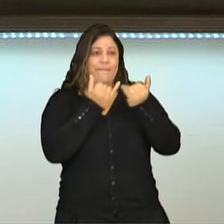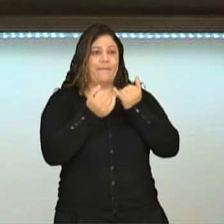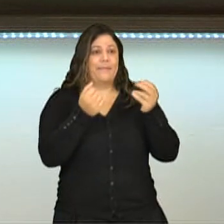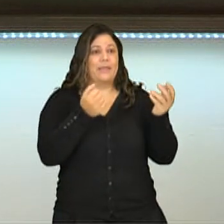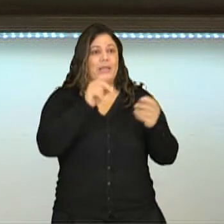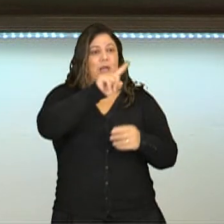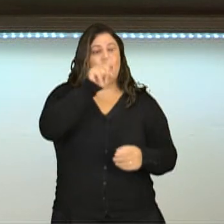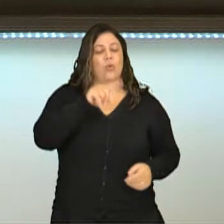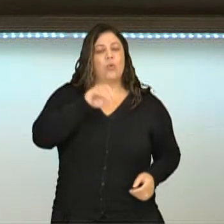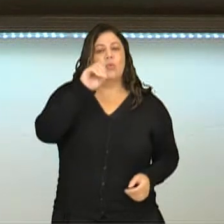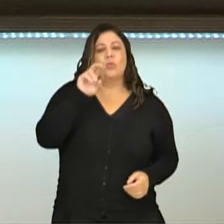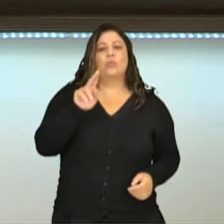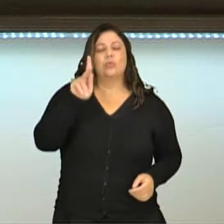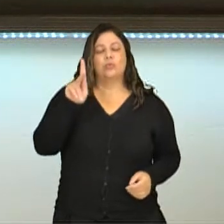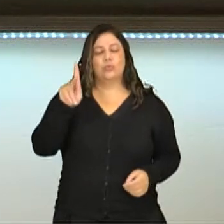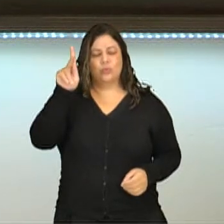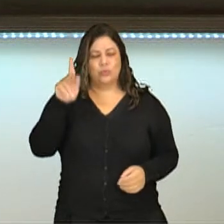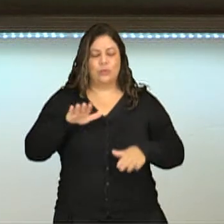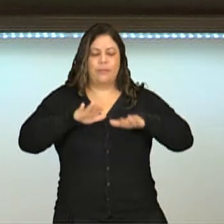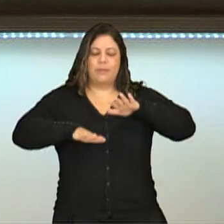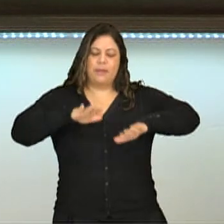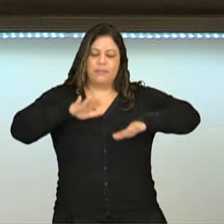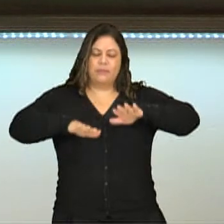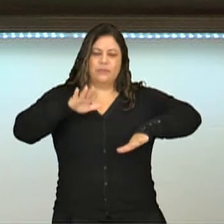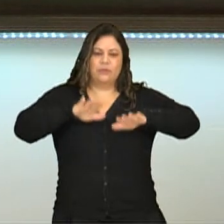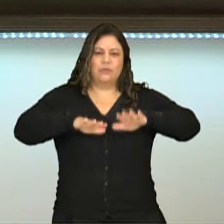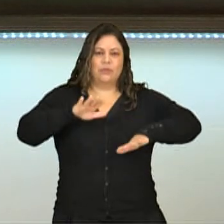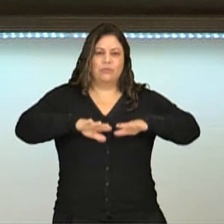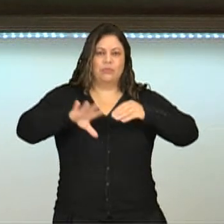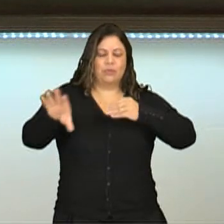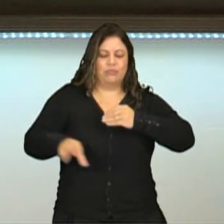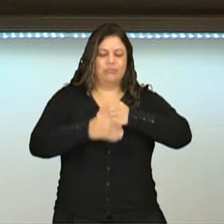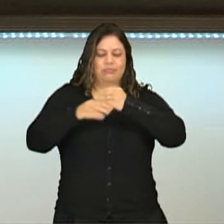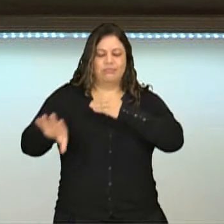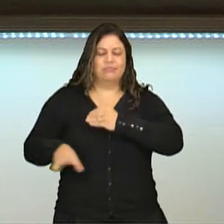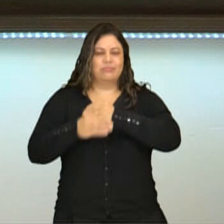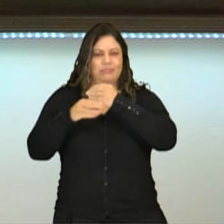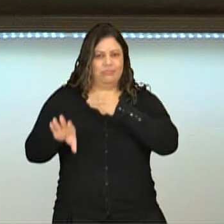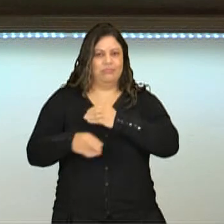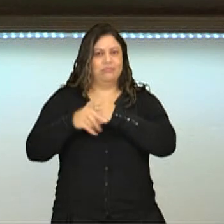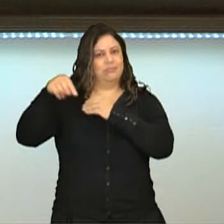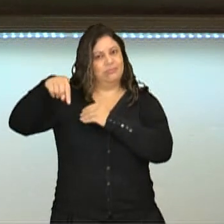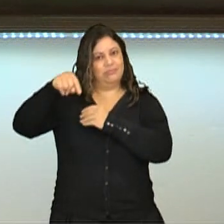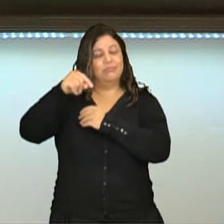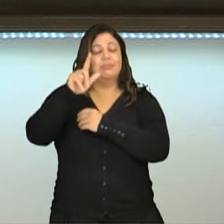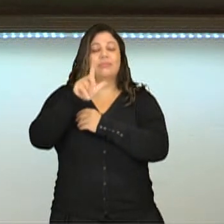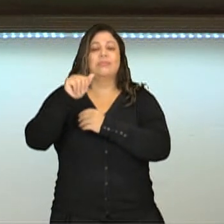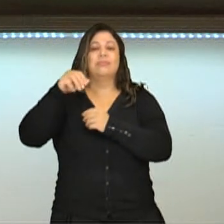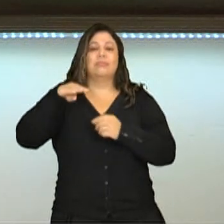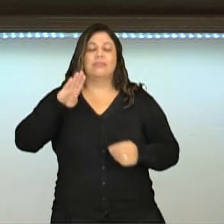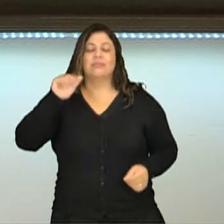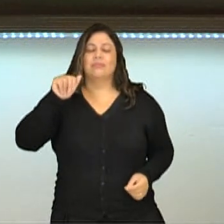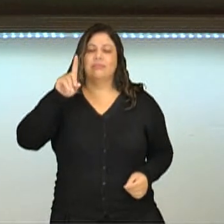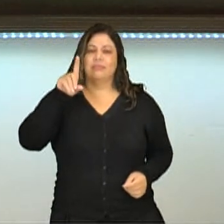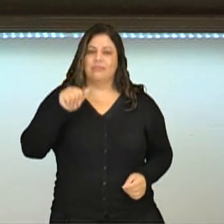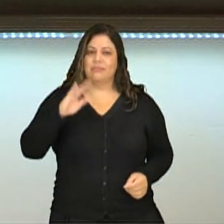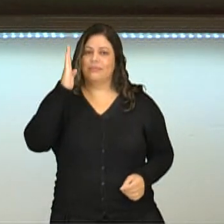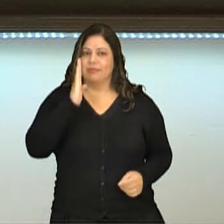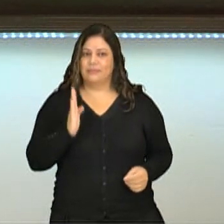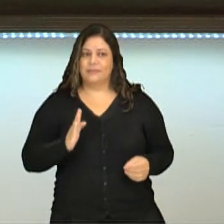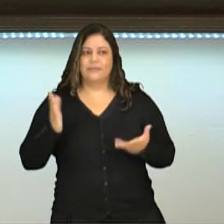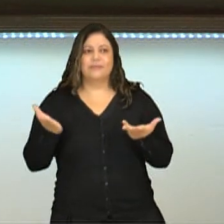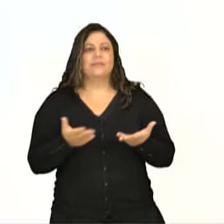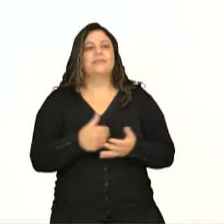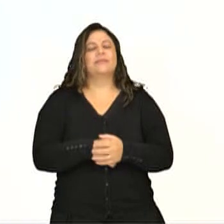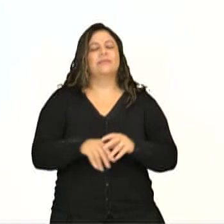zouk. Então, alguns passos do zouk nós incorporamos na nossa lambada. É um termo de língua crioulo,